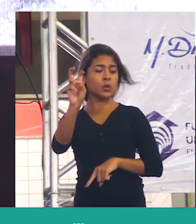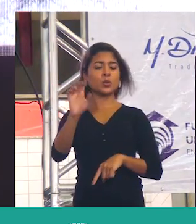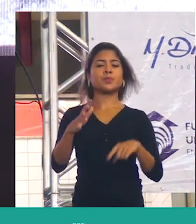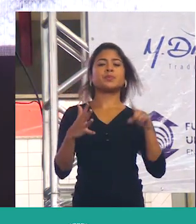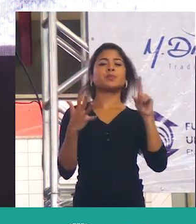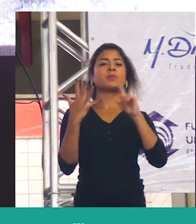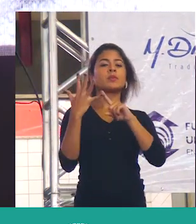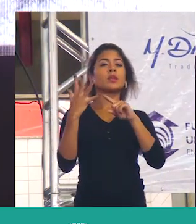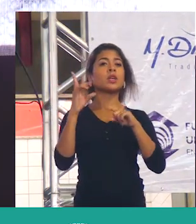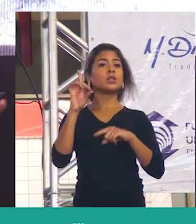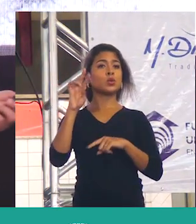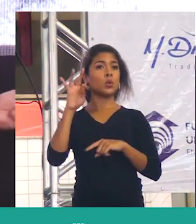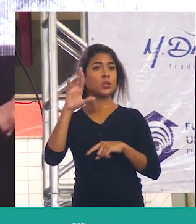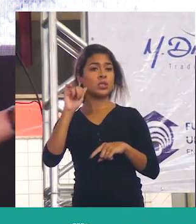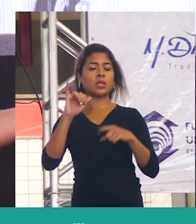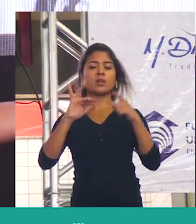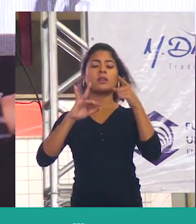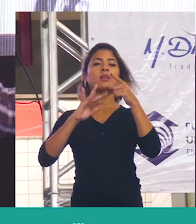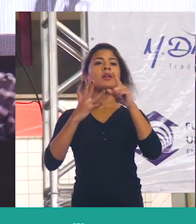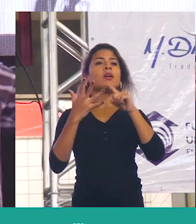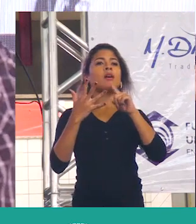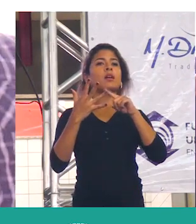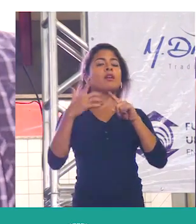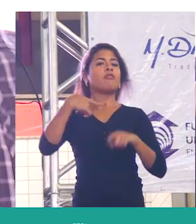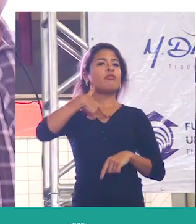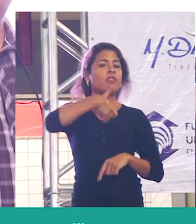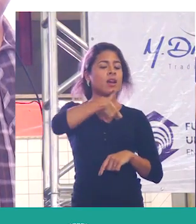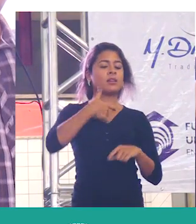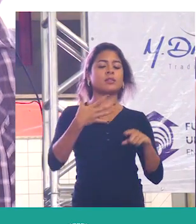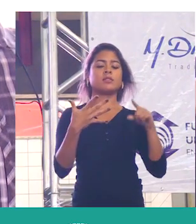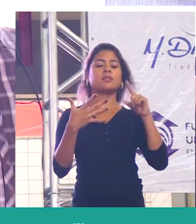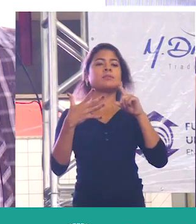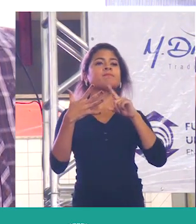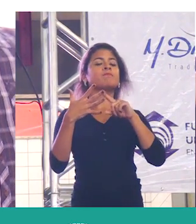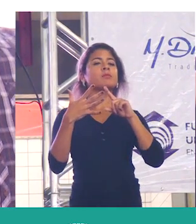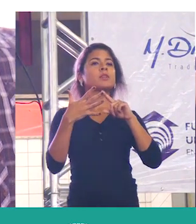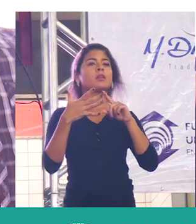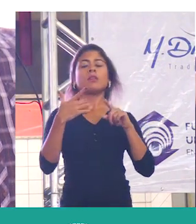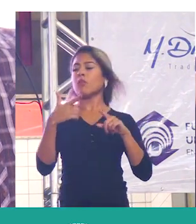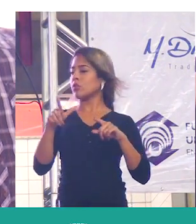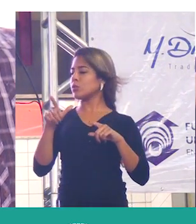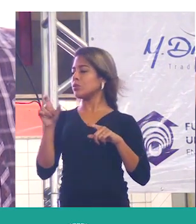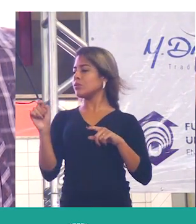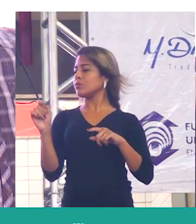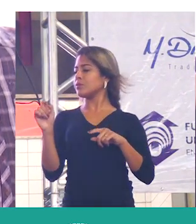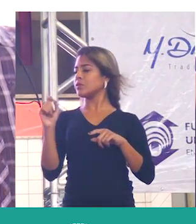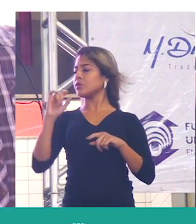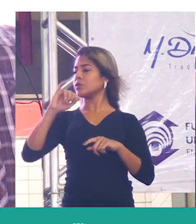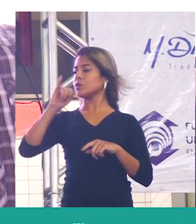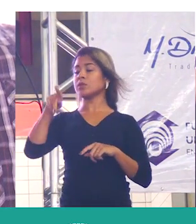Vargas, JK, voltando. JK,